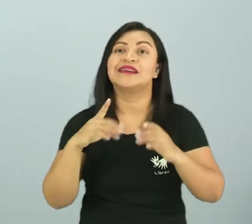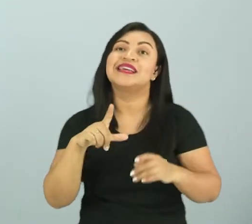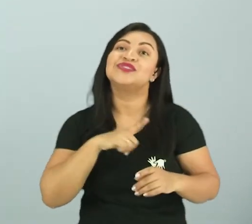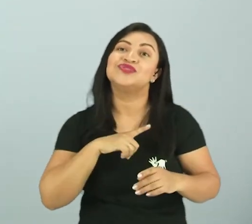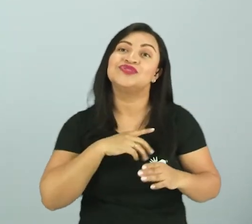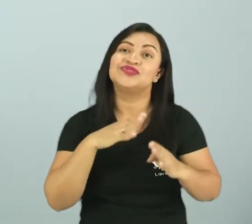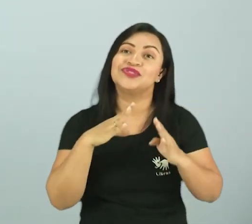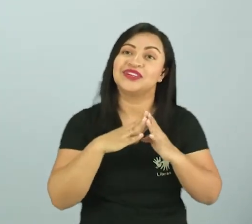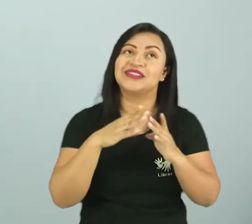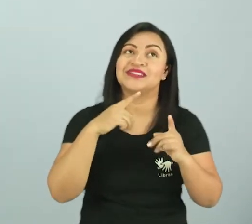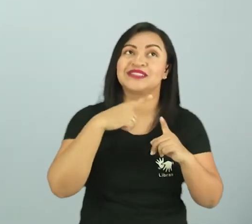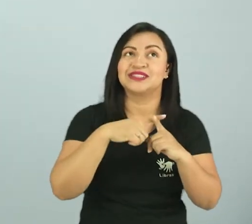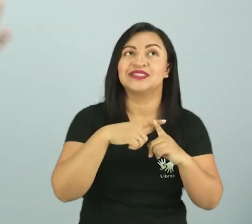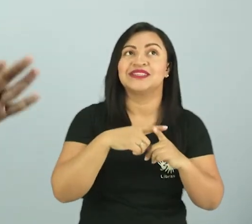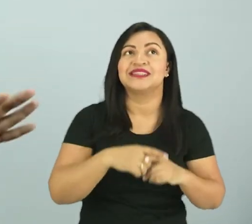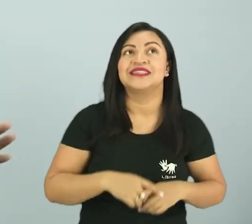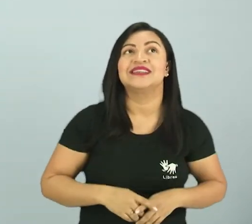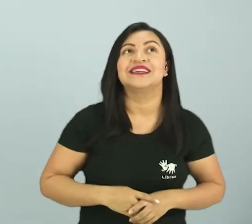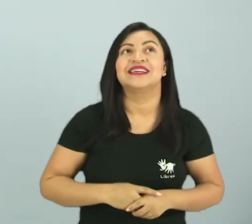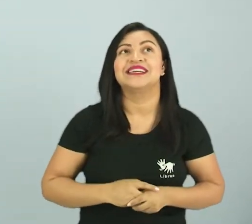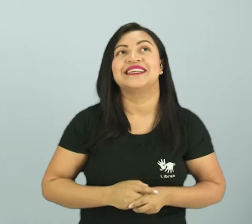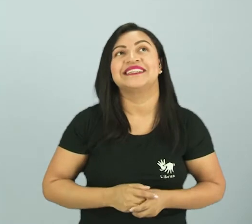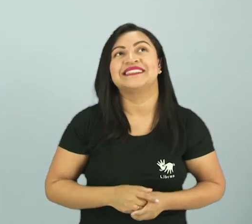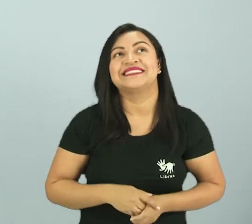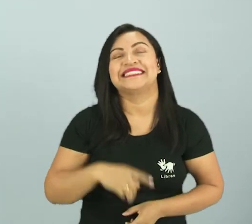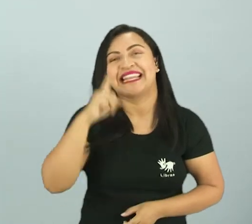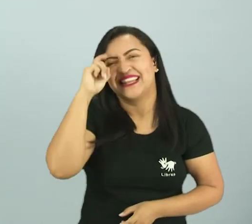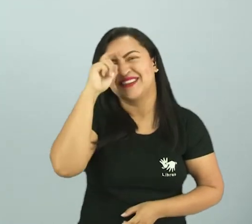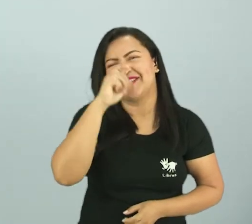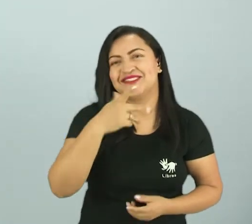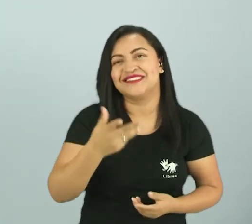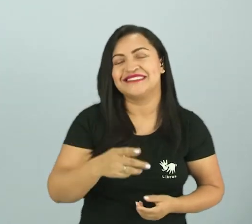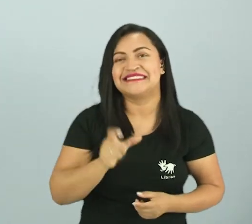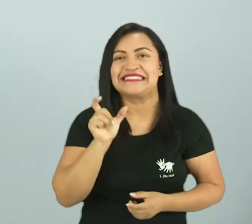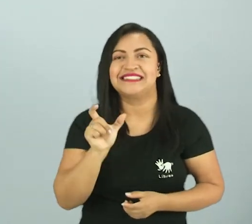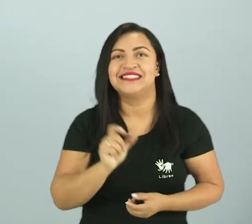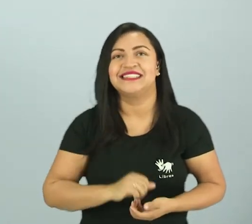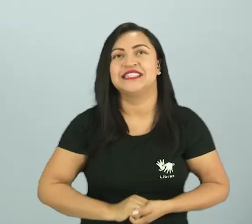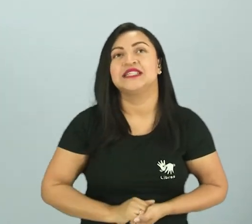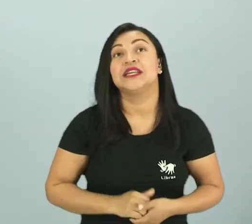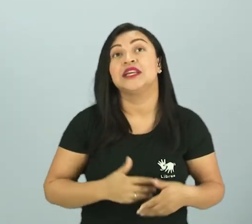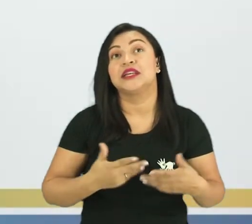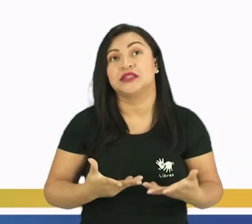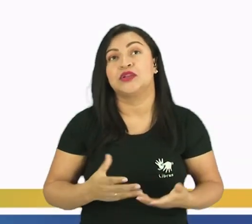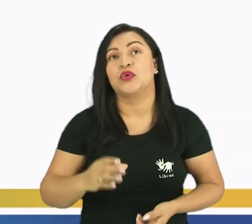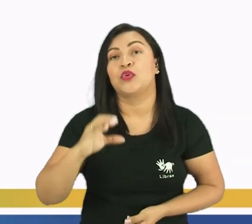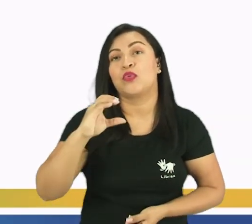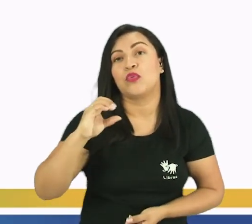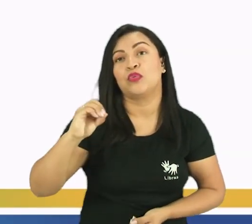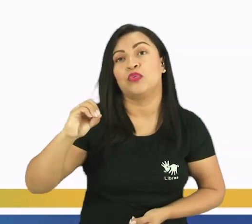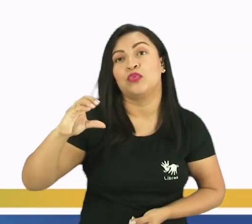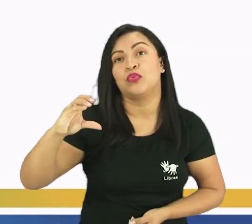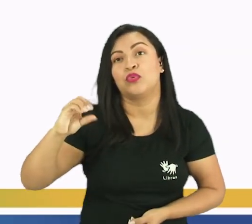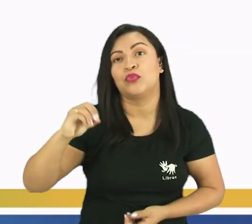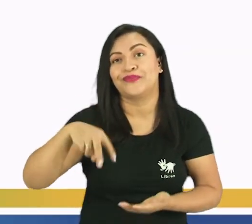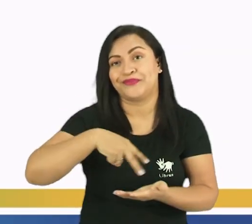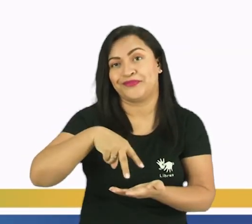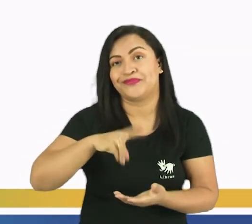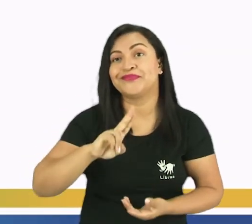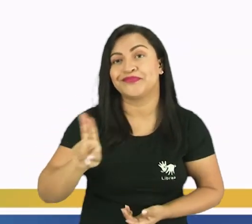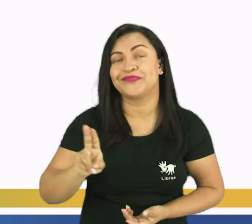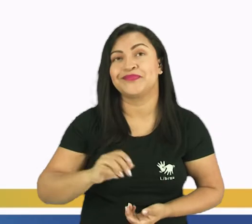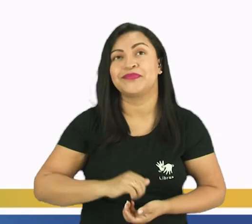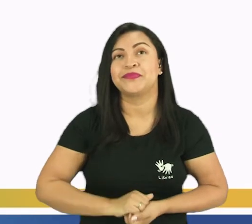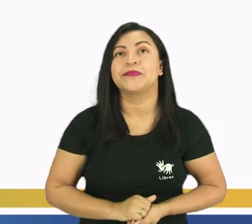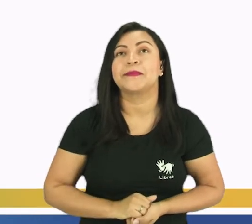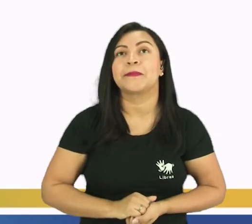religiosidade muito forte. Difícil essa palavra, né? Desculpa. Vamos lá. A gente tinha também o coco. E aí a gente vai falar um